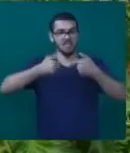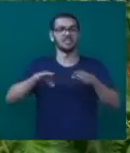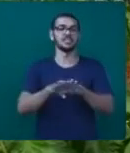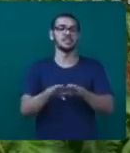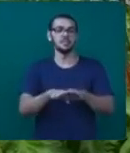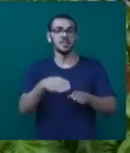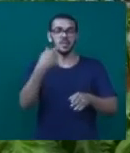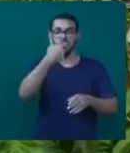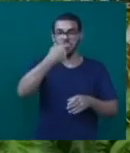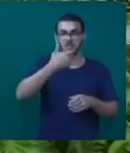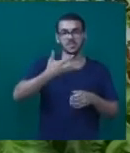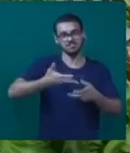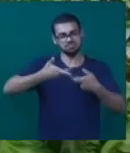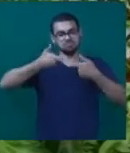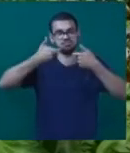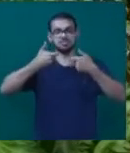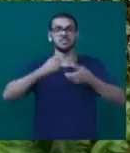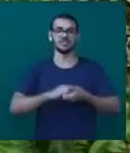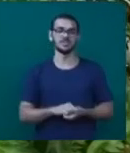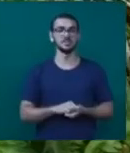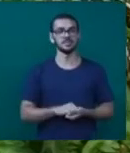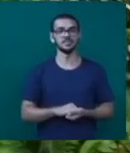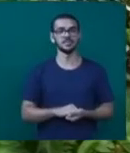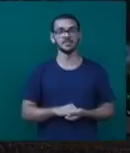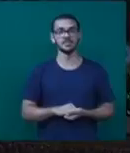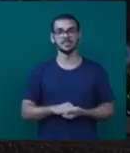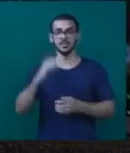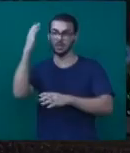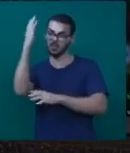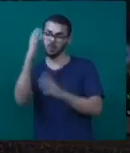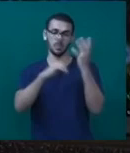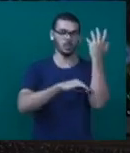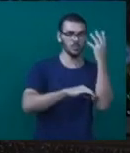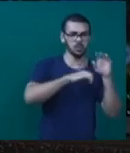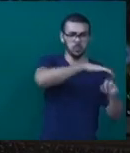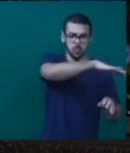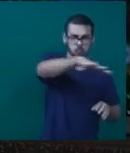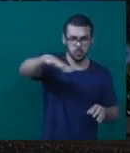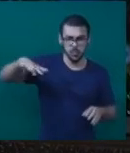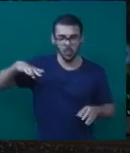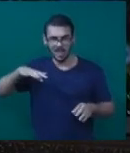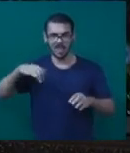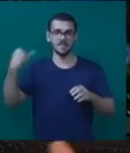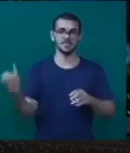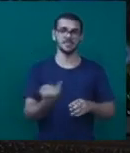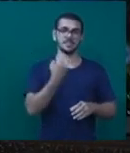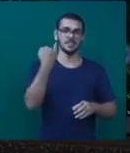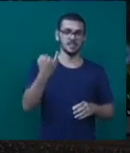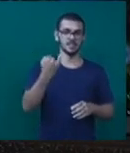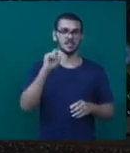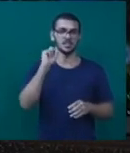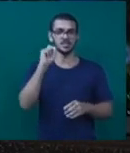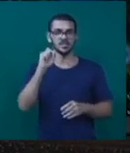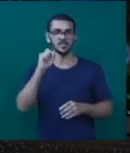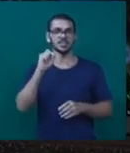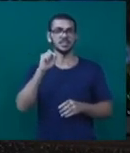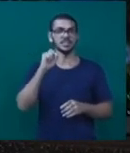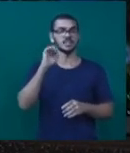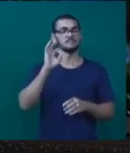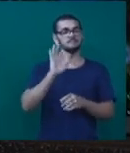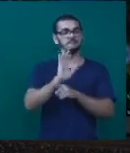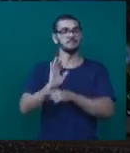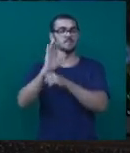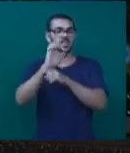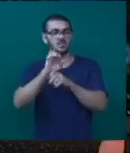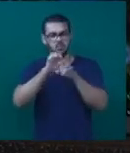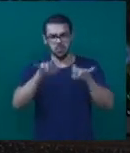dos frutos. A paisagem que está ao entorno desses cultivos, ela é extremamente importante, que a manutenção de remanescentes de vegetação